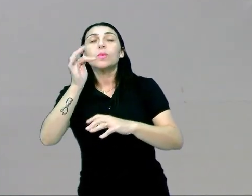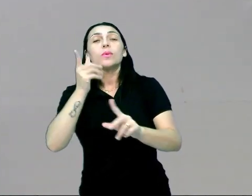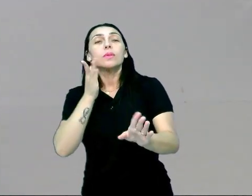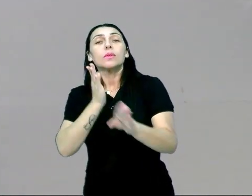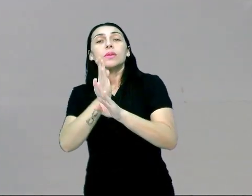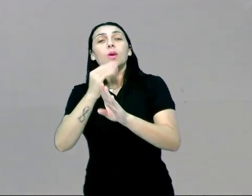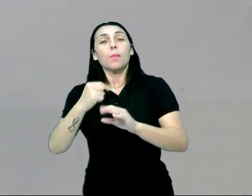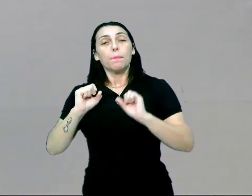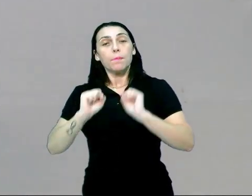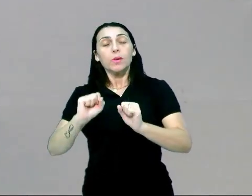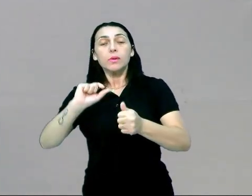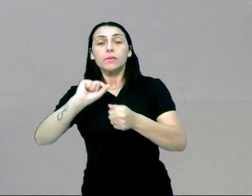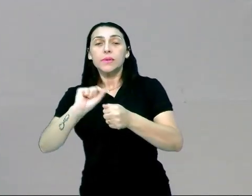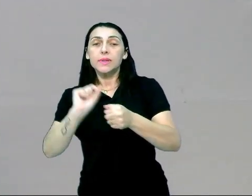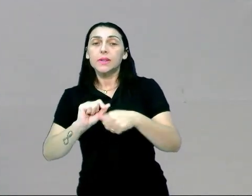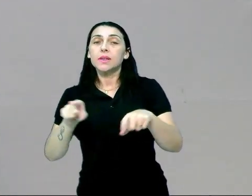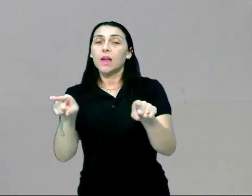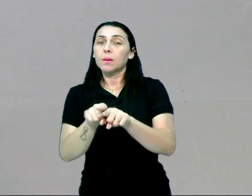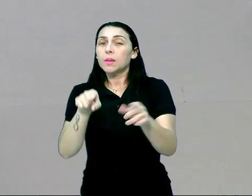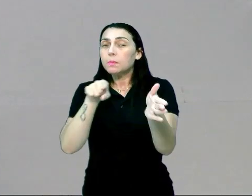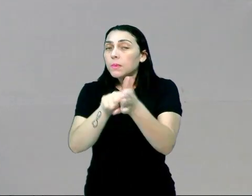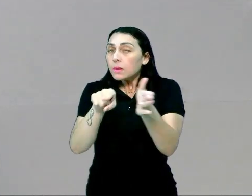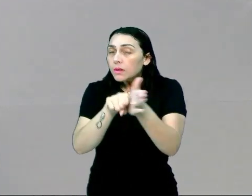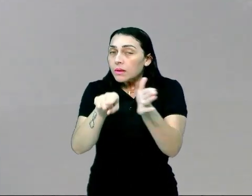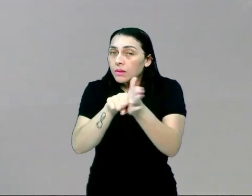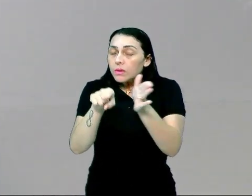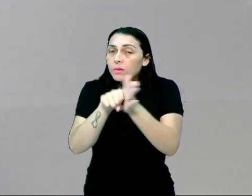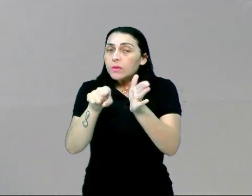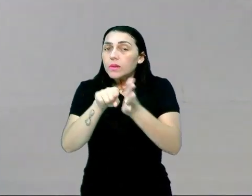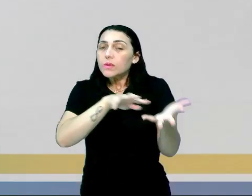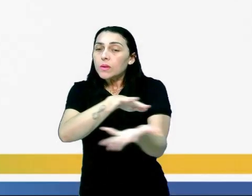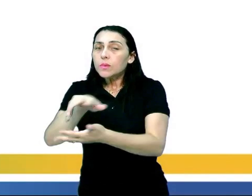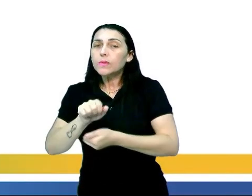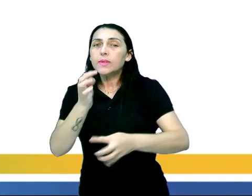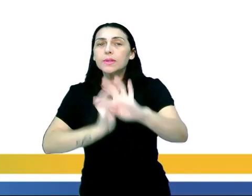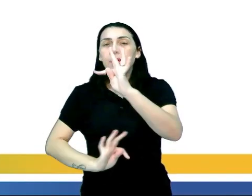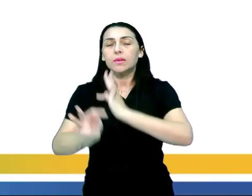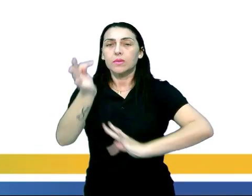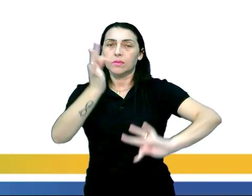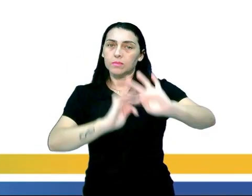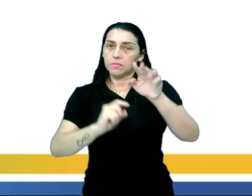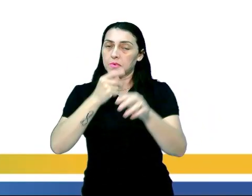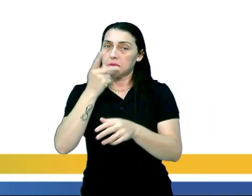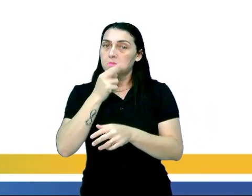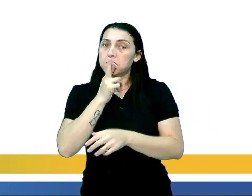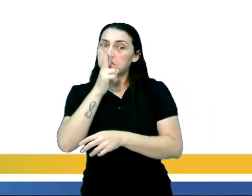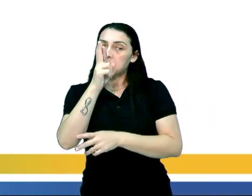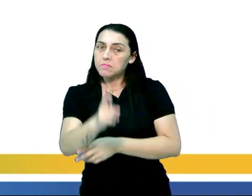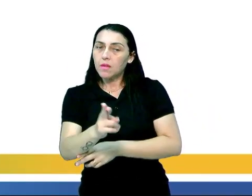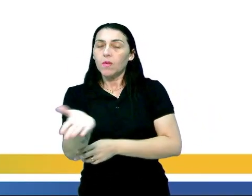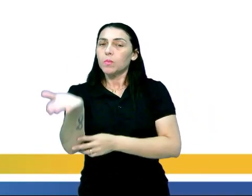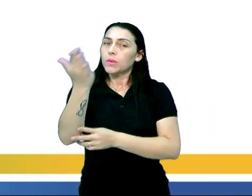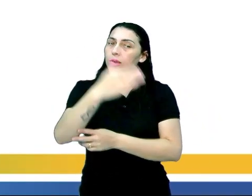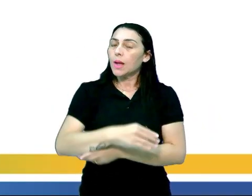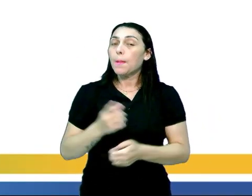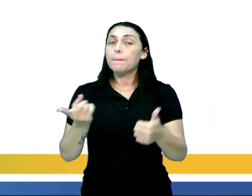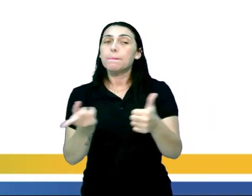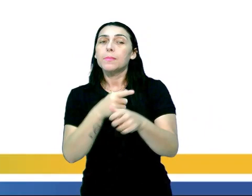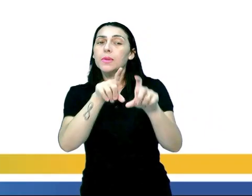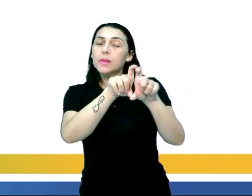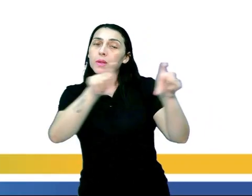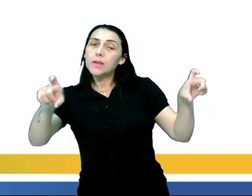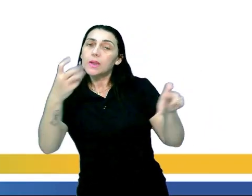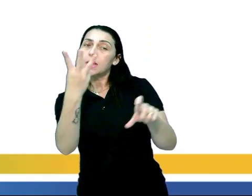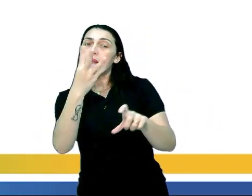possa executá-los. Assim como essas perguntas que são desse universo tecnológico. E aí, para não dizer que eu não respondi, vamos lá. Primeira linha,